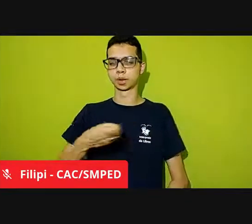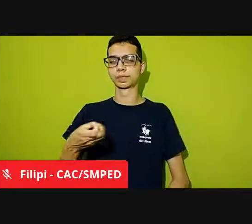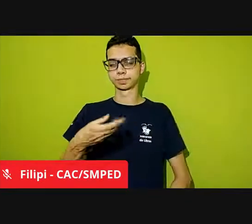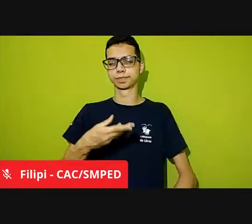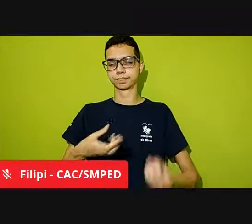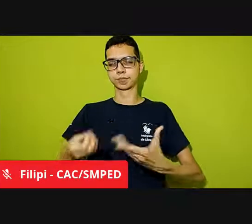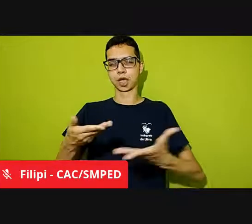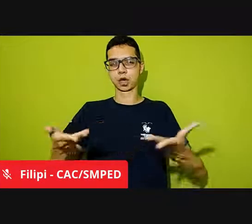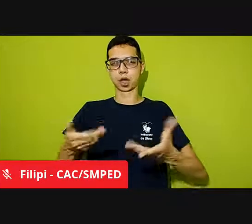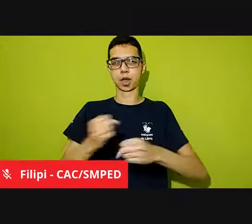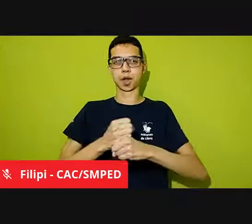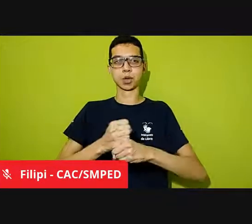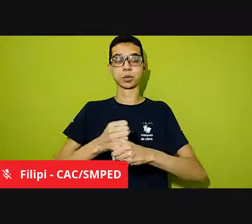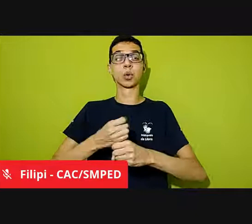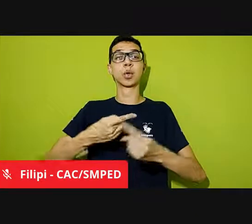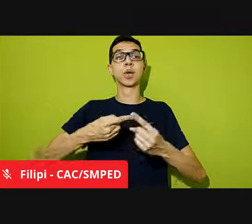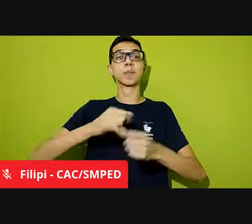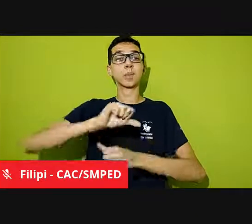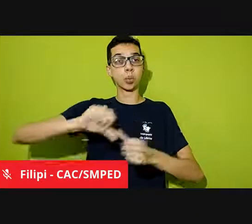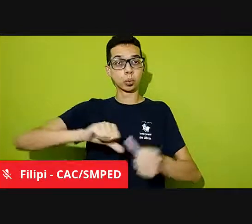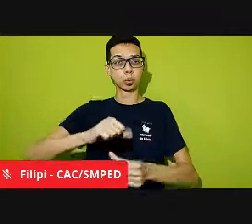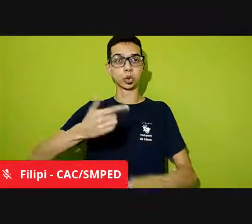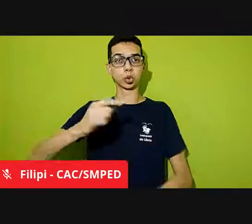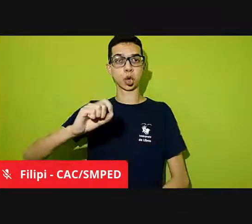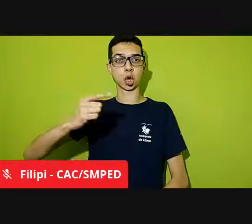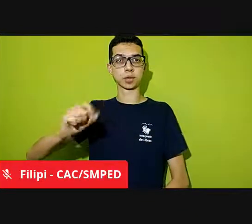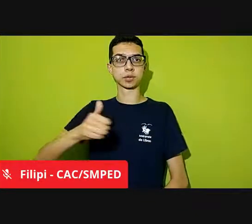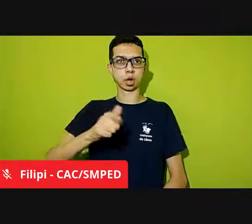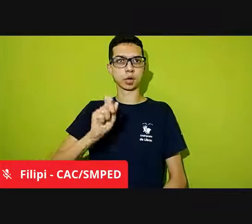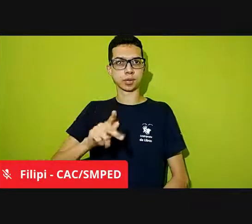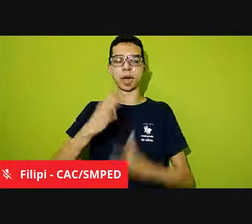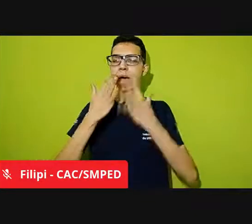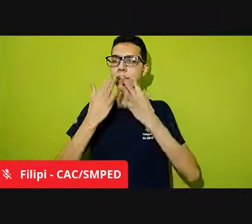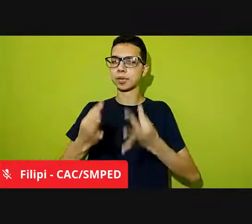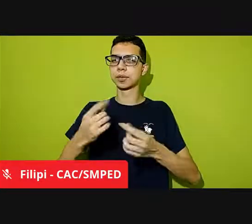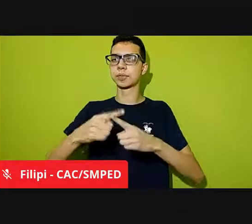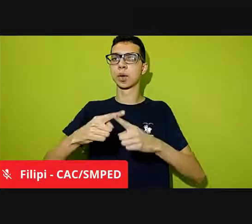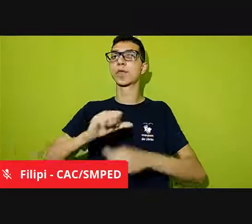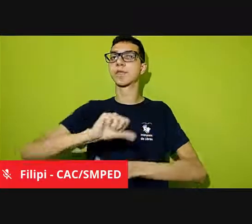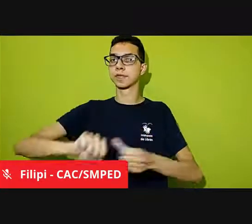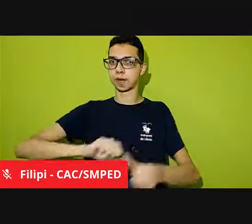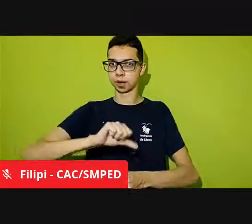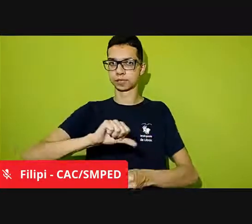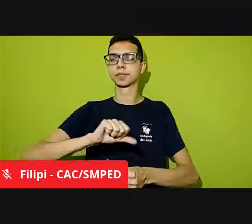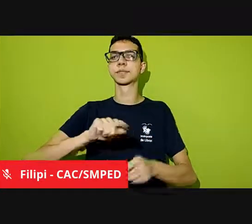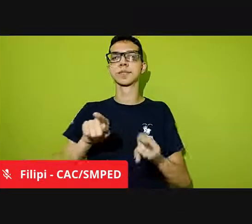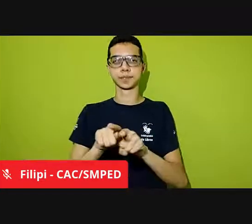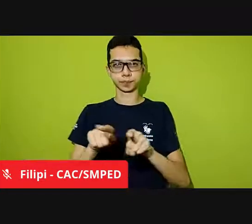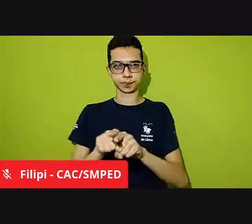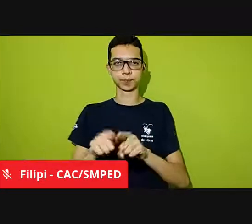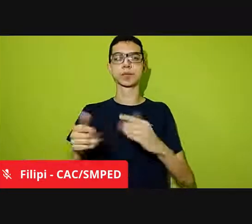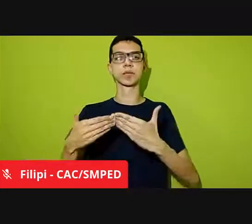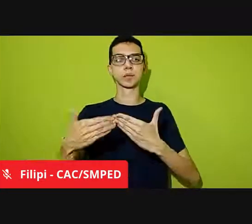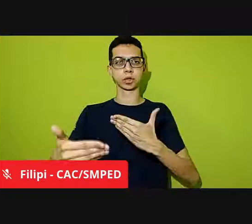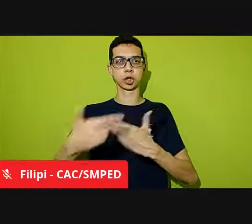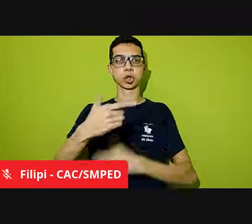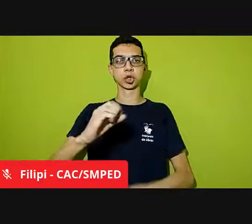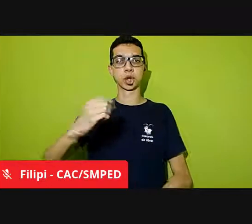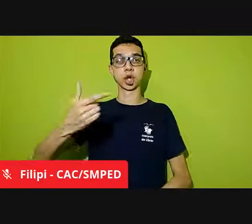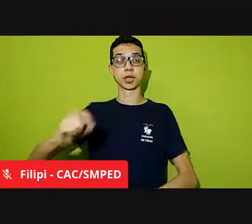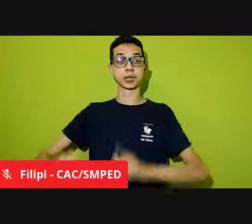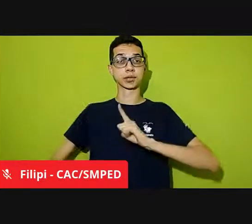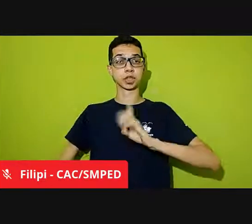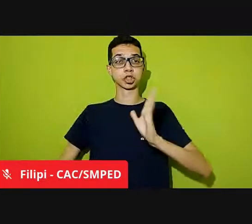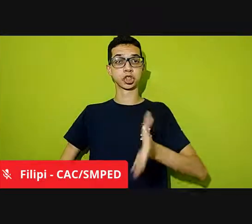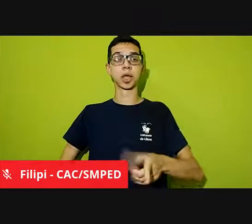ano, em 2020, tá, gente? Então, atenção a essas atualizações também. E outra parte que é mundial, que é